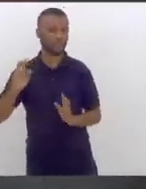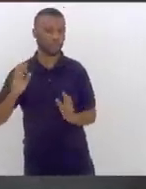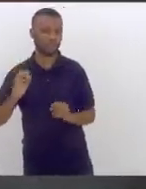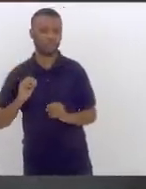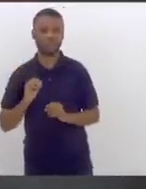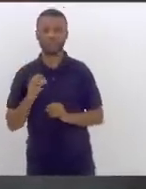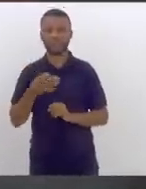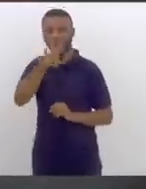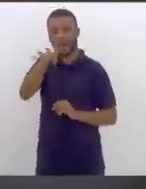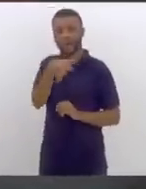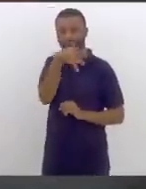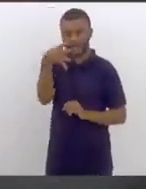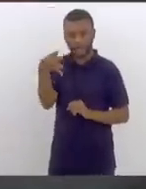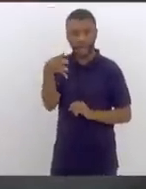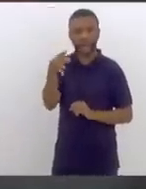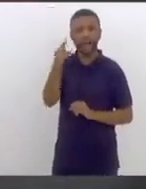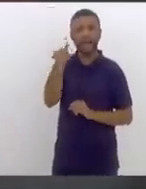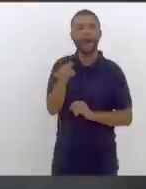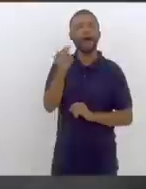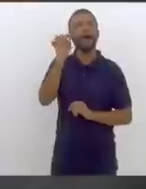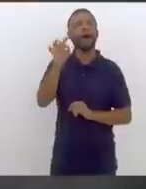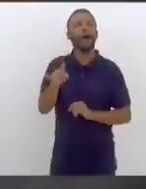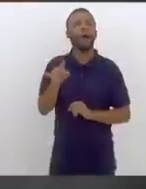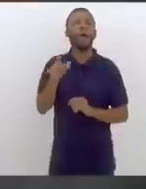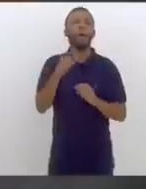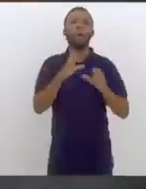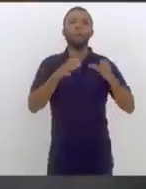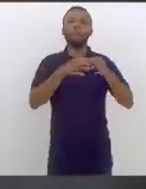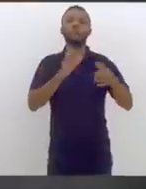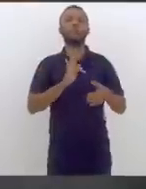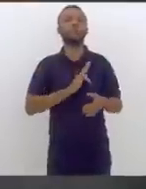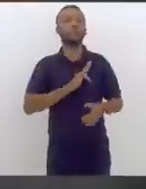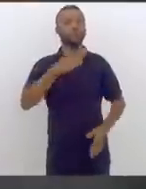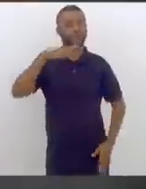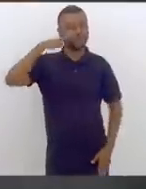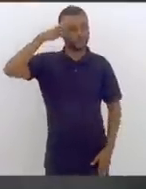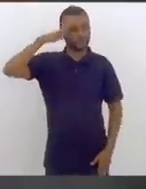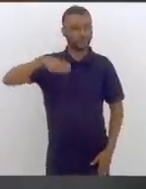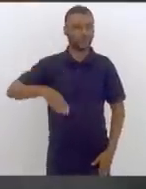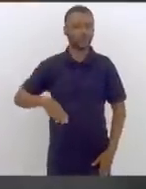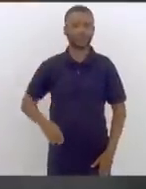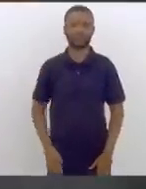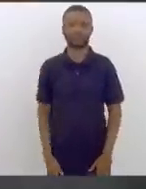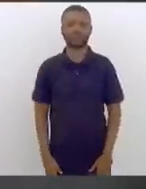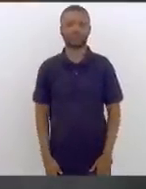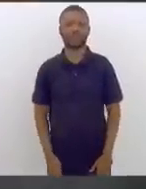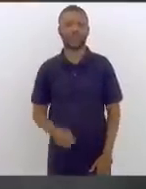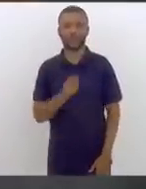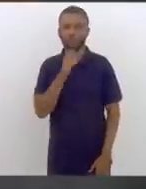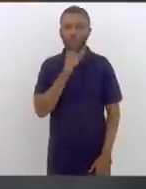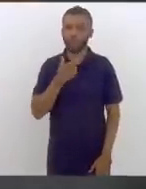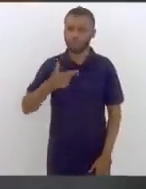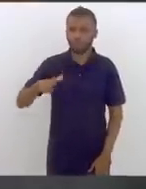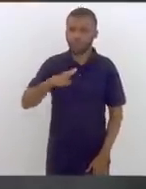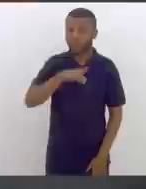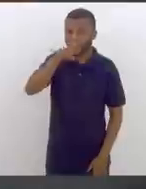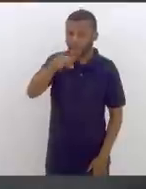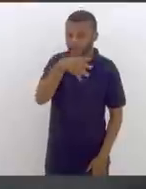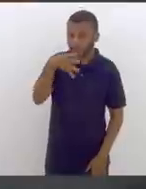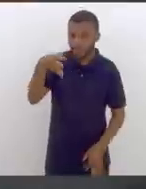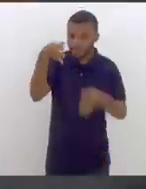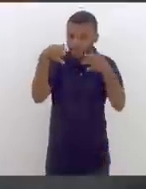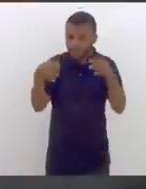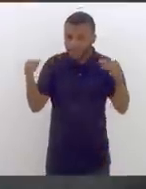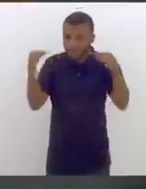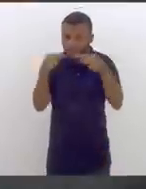da escala é só a nossa Corporação policial militar que não tem a escala correta a